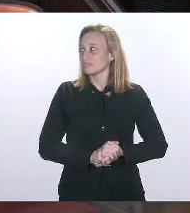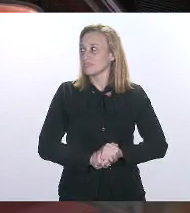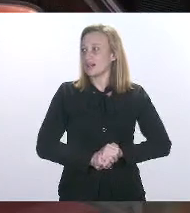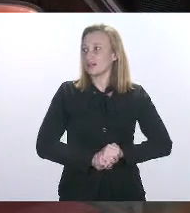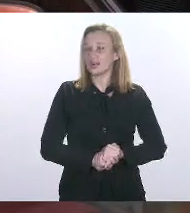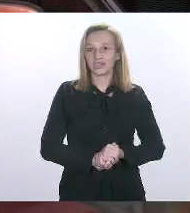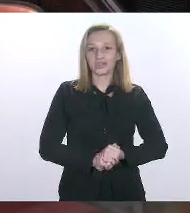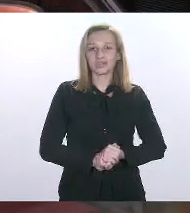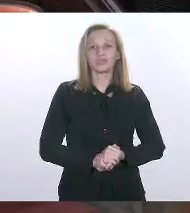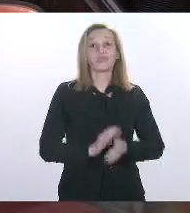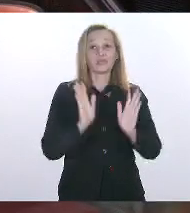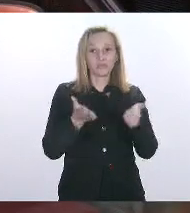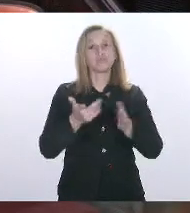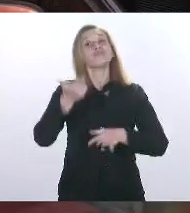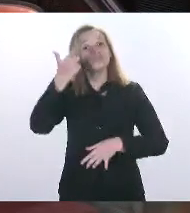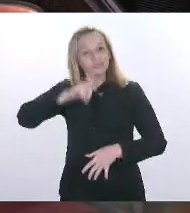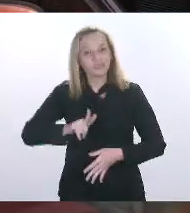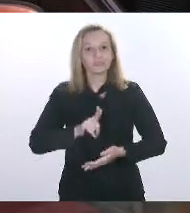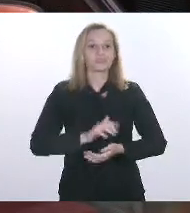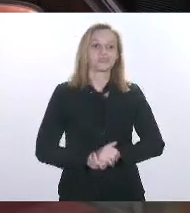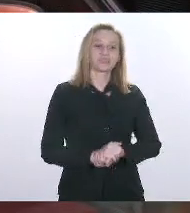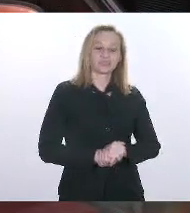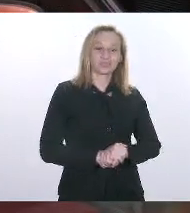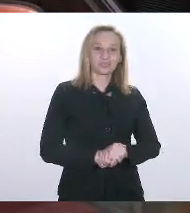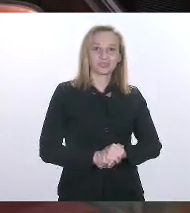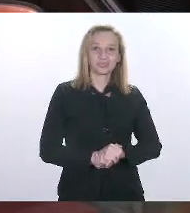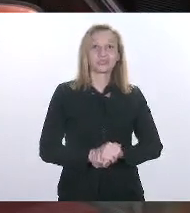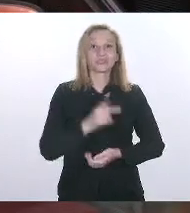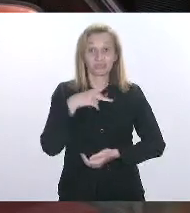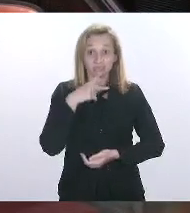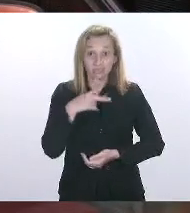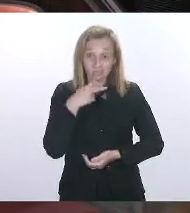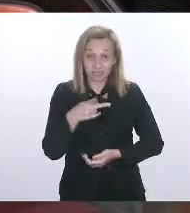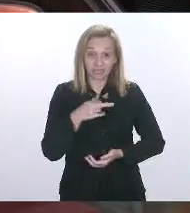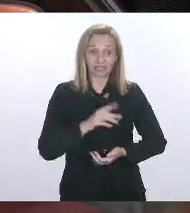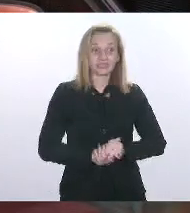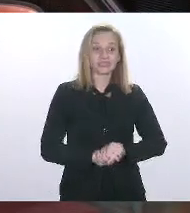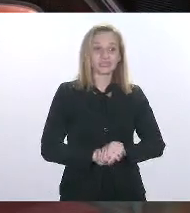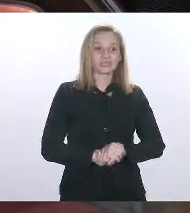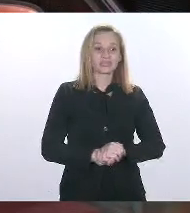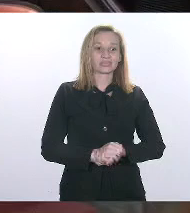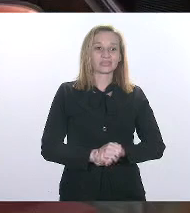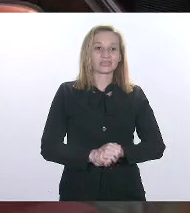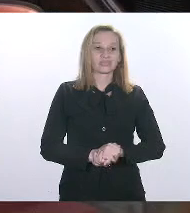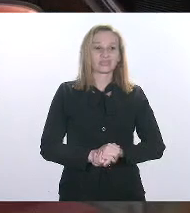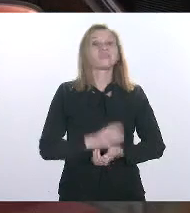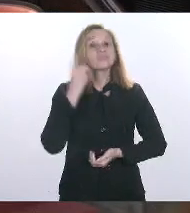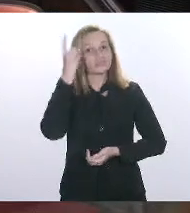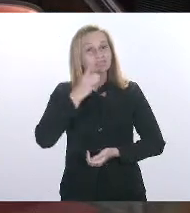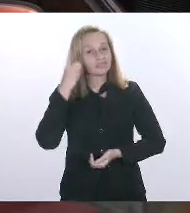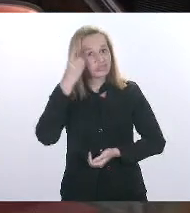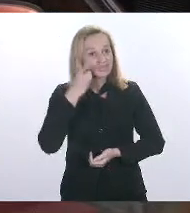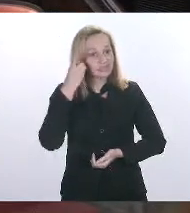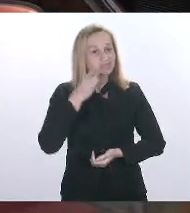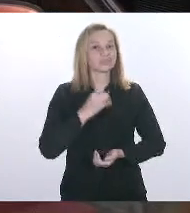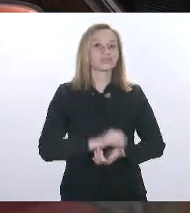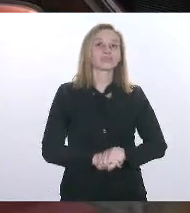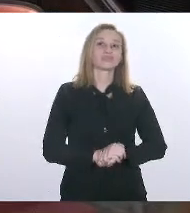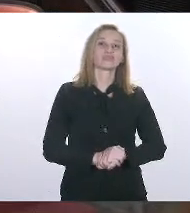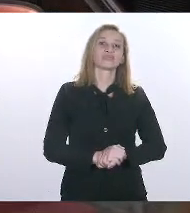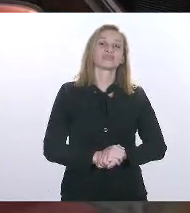Eu hoje, mais uma vez, eu quero aqui falar para o nobre deputado, nobre governador,